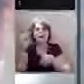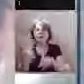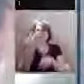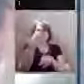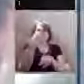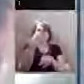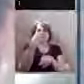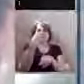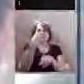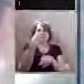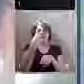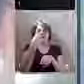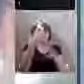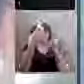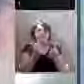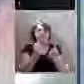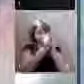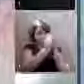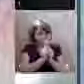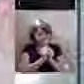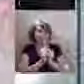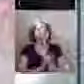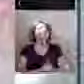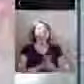aqui, tá? Então, vamos lá.